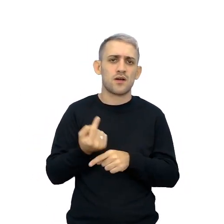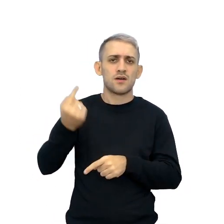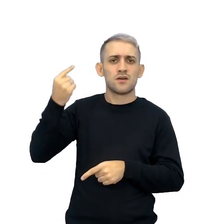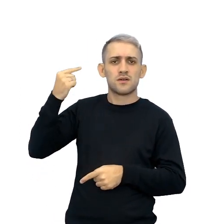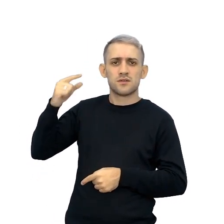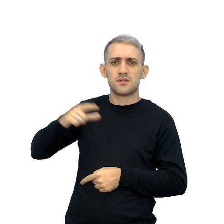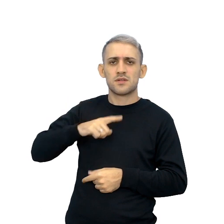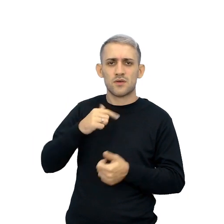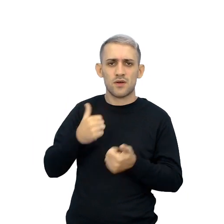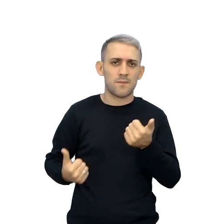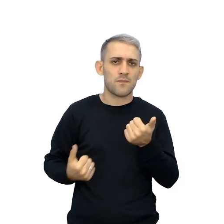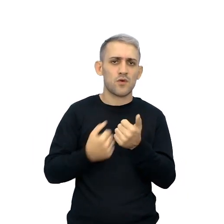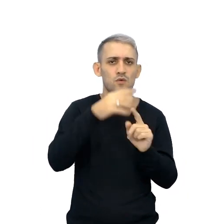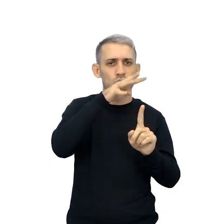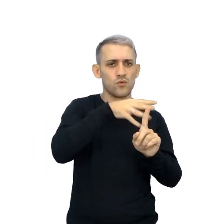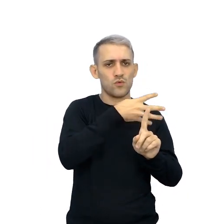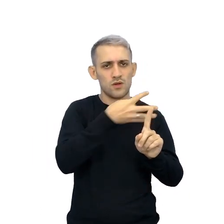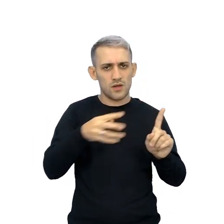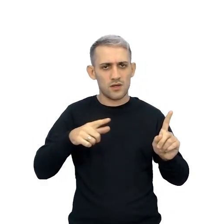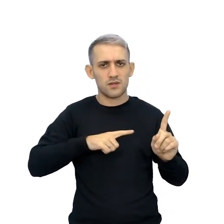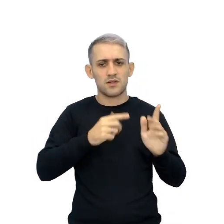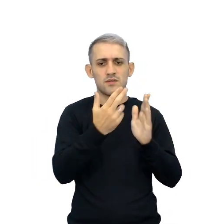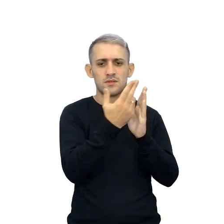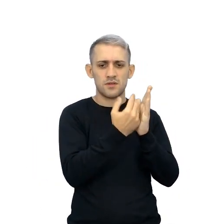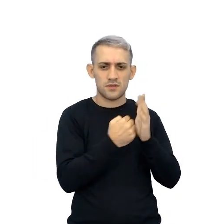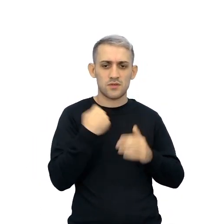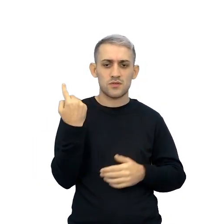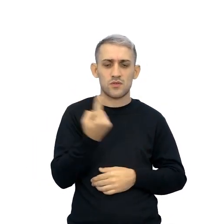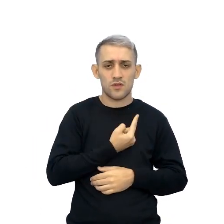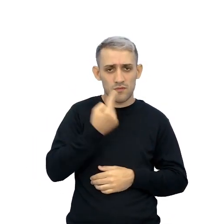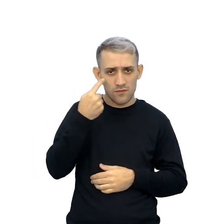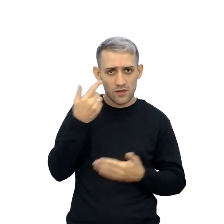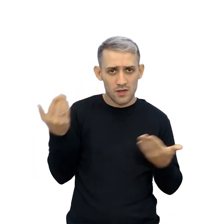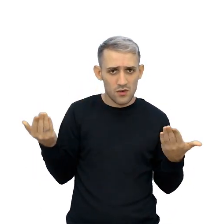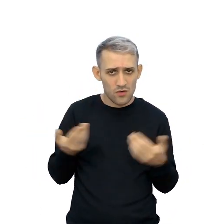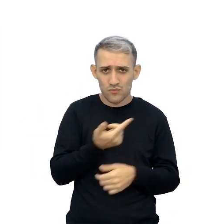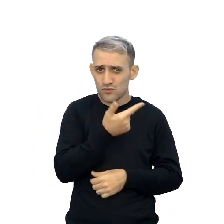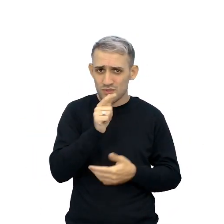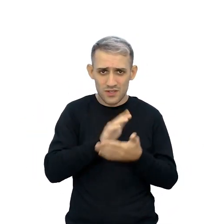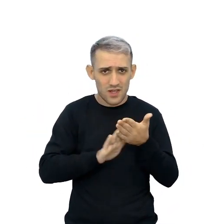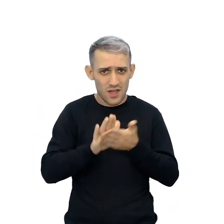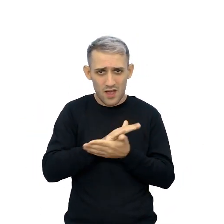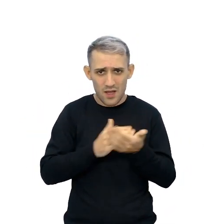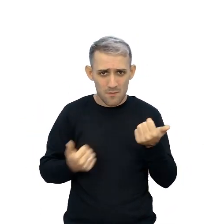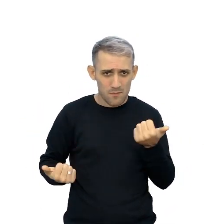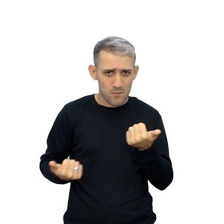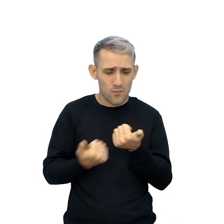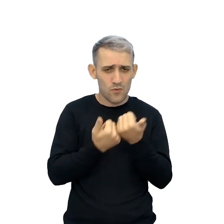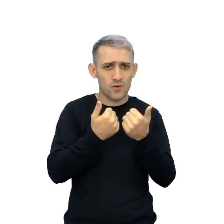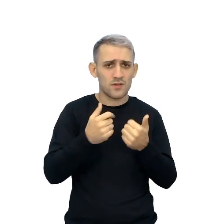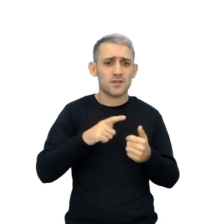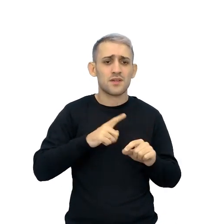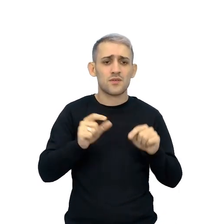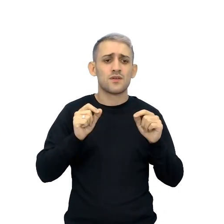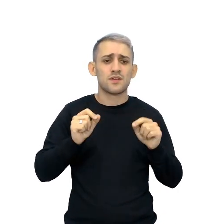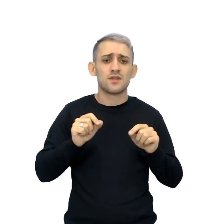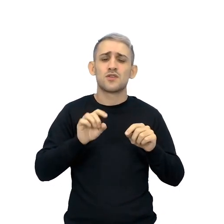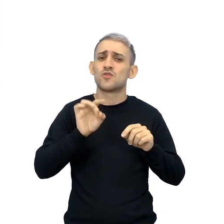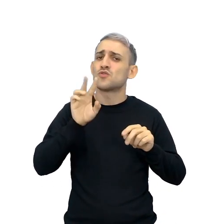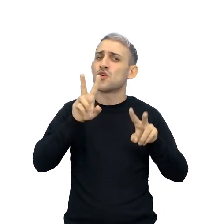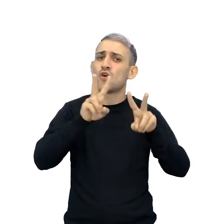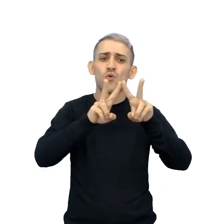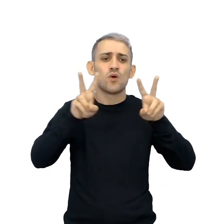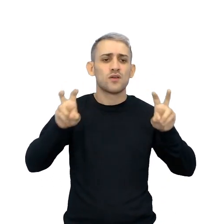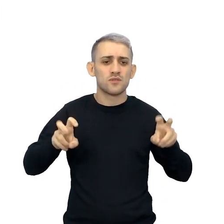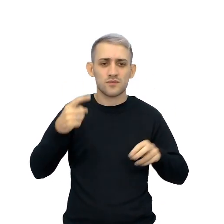auxílio de um gráfico, outro tinha um desenho. Esse que a gente vai ver agora, ele não tem auxílio nenhum. que ele tem para nós? Apenas um enunciado, né?